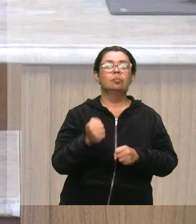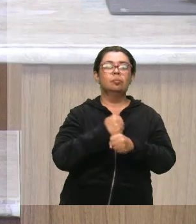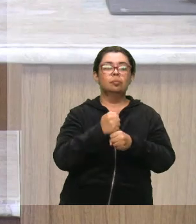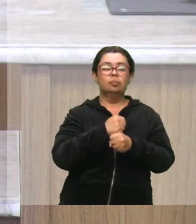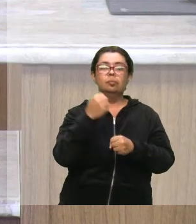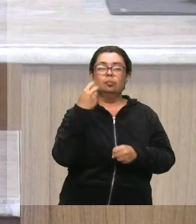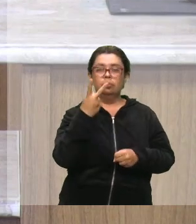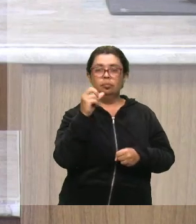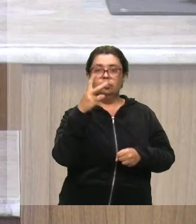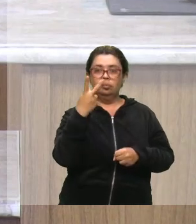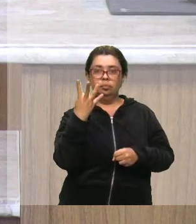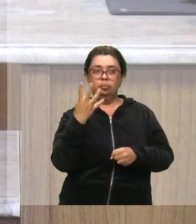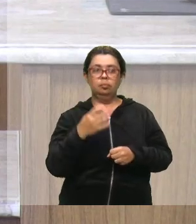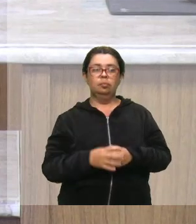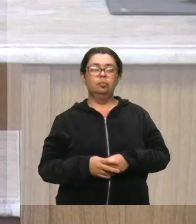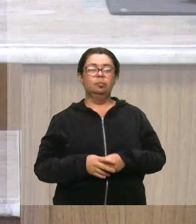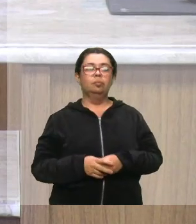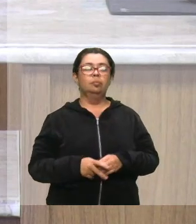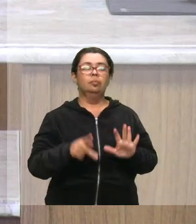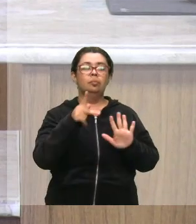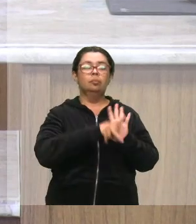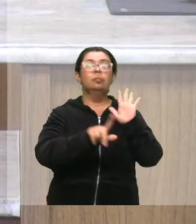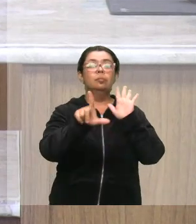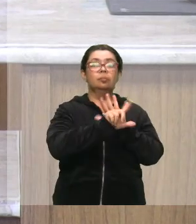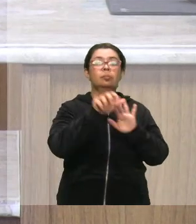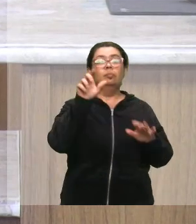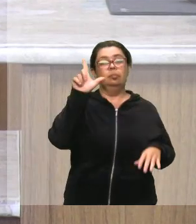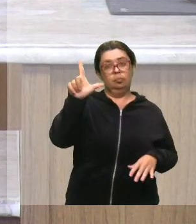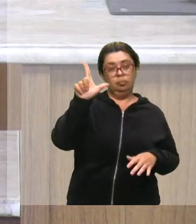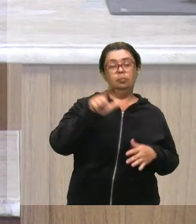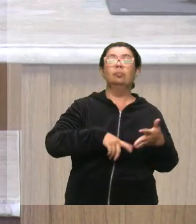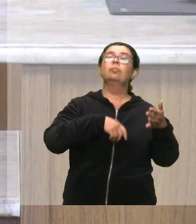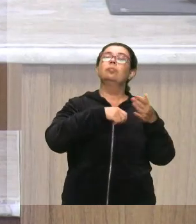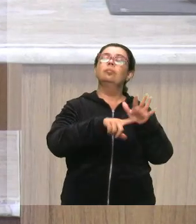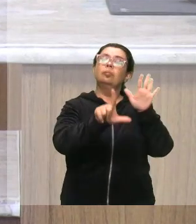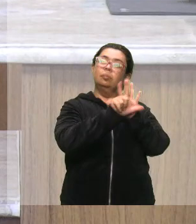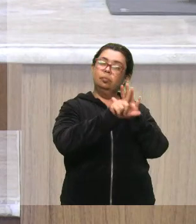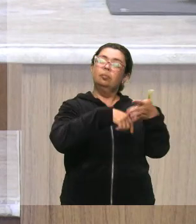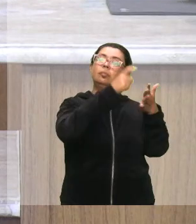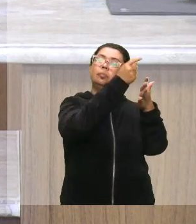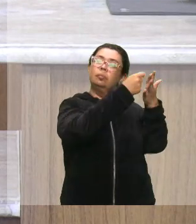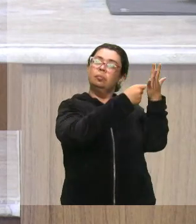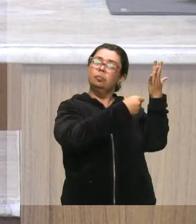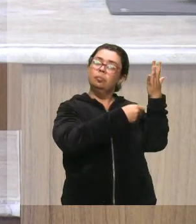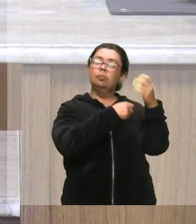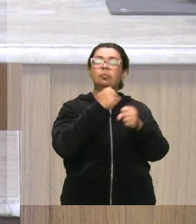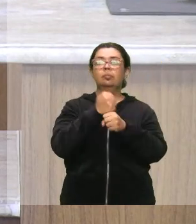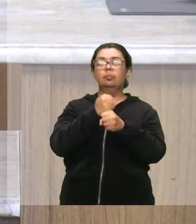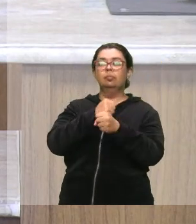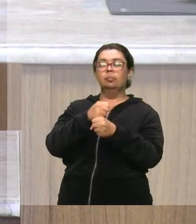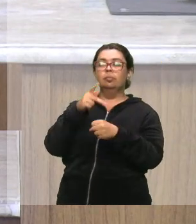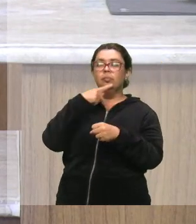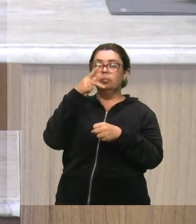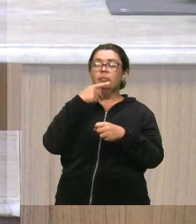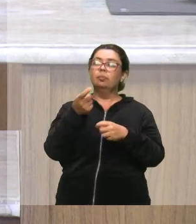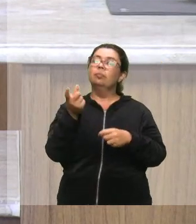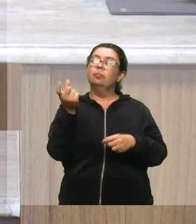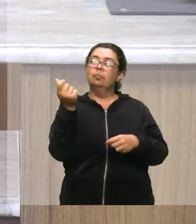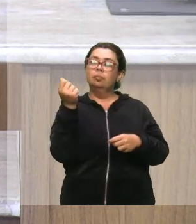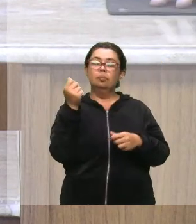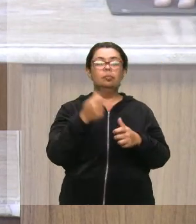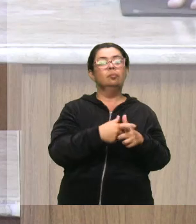2024, que é o projeto de lei da LOA, da Lei Orçamentária Anual, a lei que estima a receita e fixa as despesas